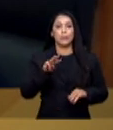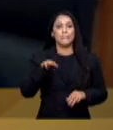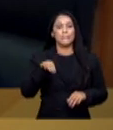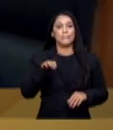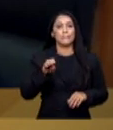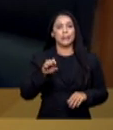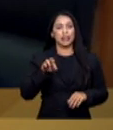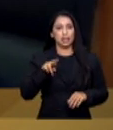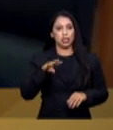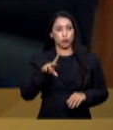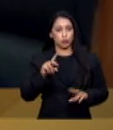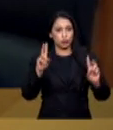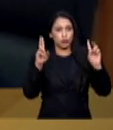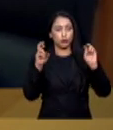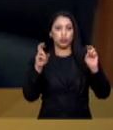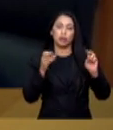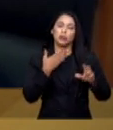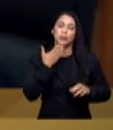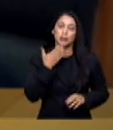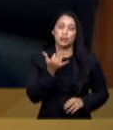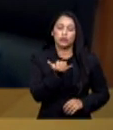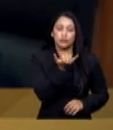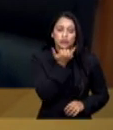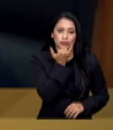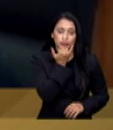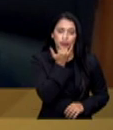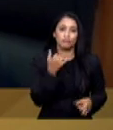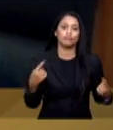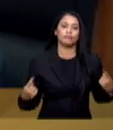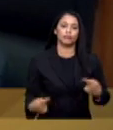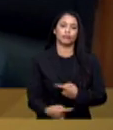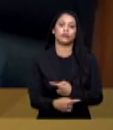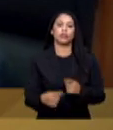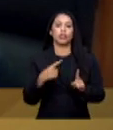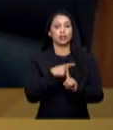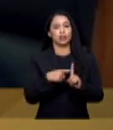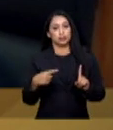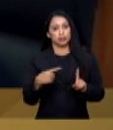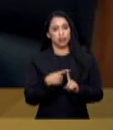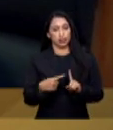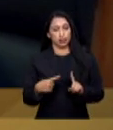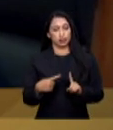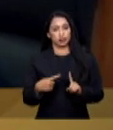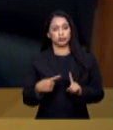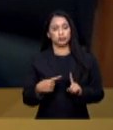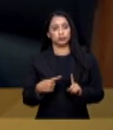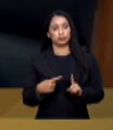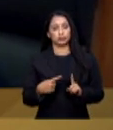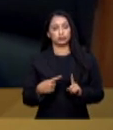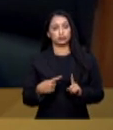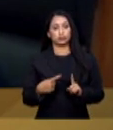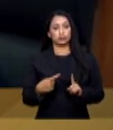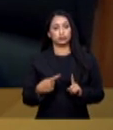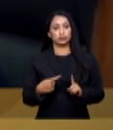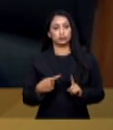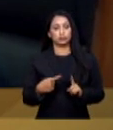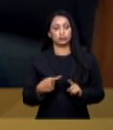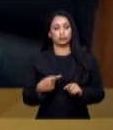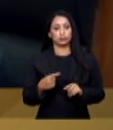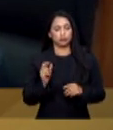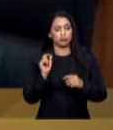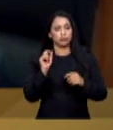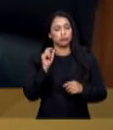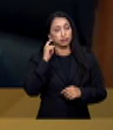peço vênia à sua excelência para divergir em parte da posição que aqui